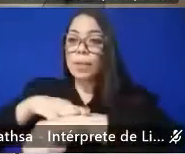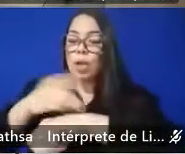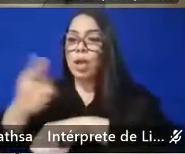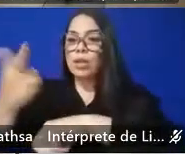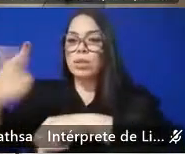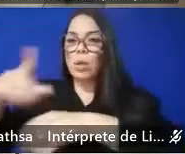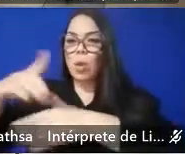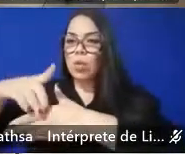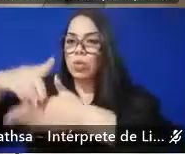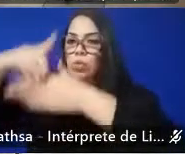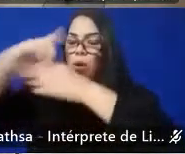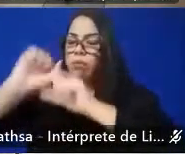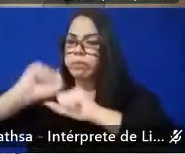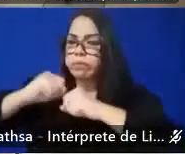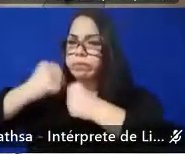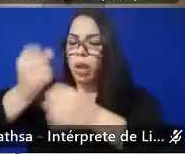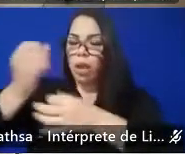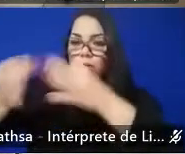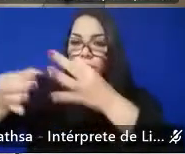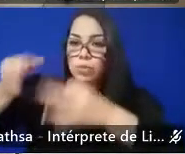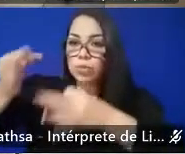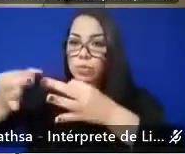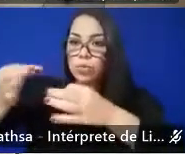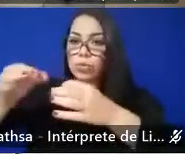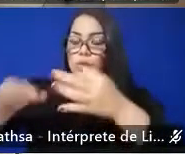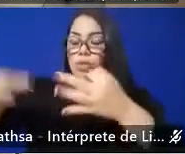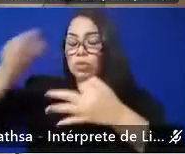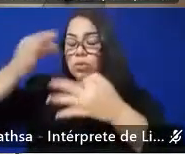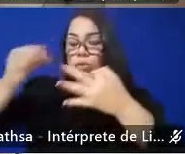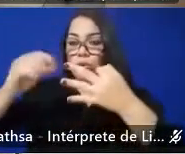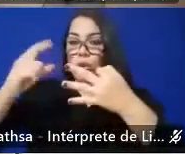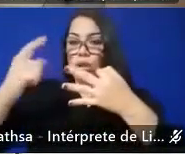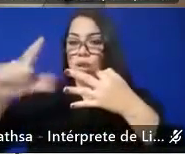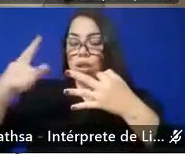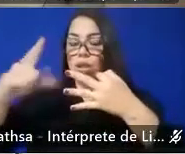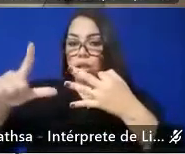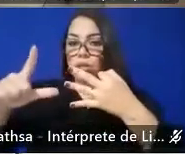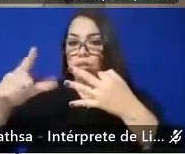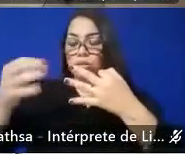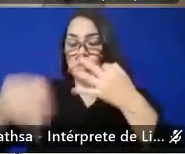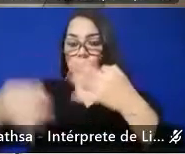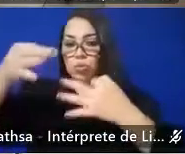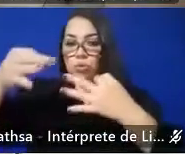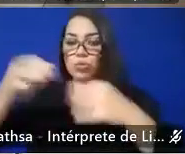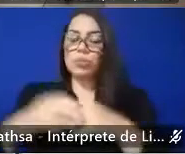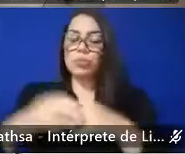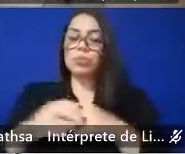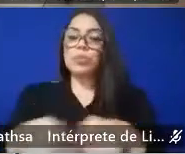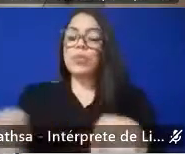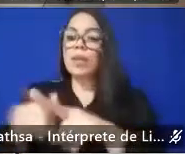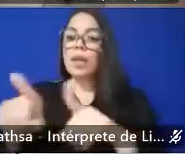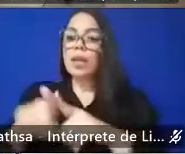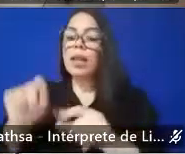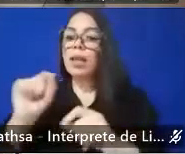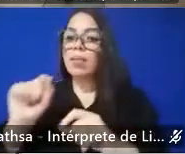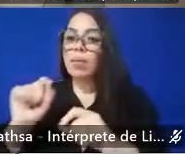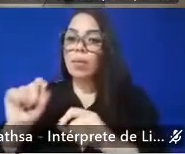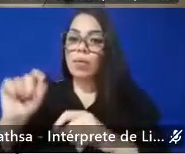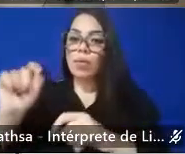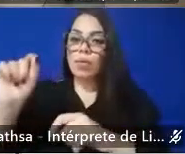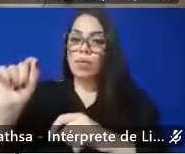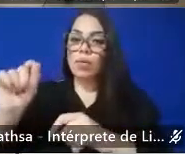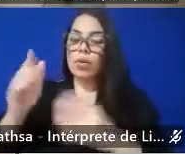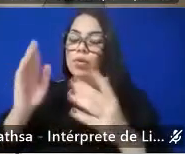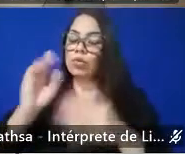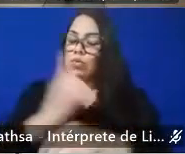Judiciário executivo e legislativo o Excelentíssimo Senhor corregedor geral eleito eu tô